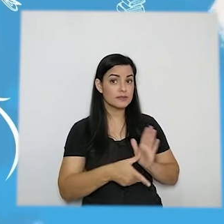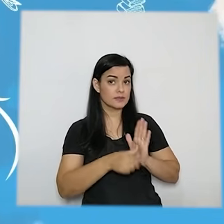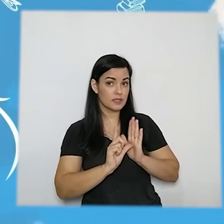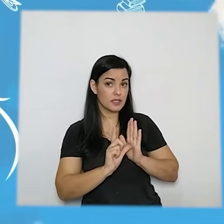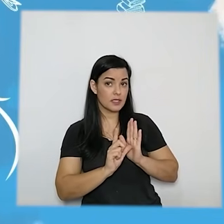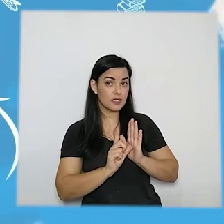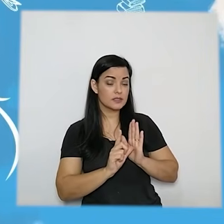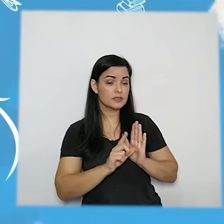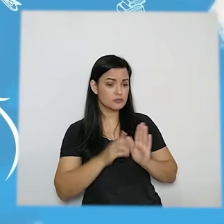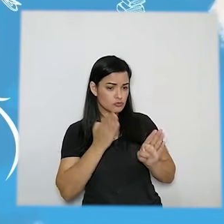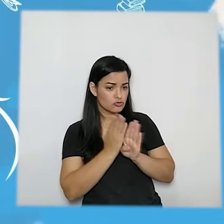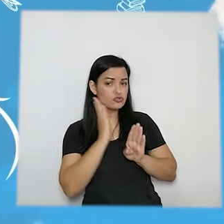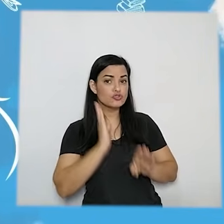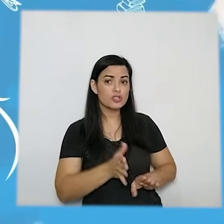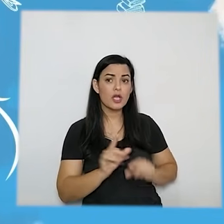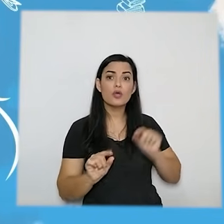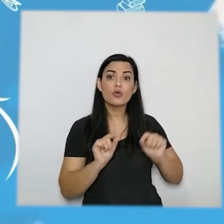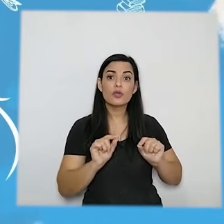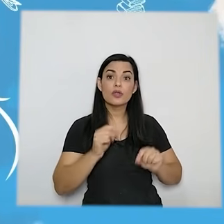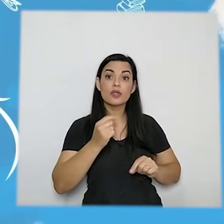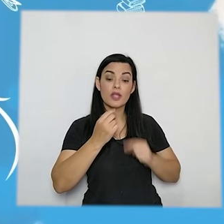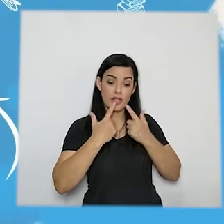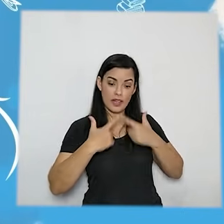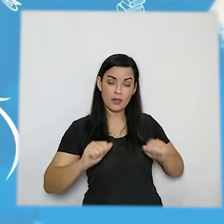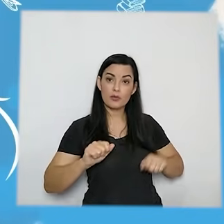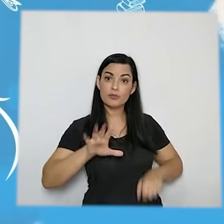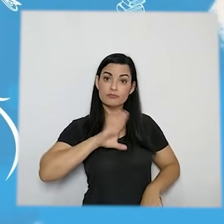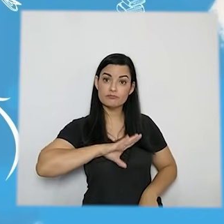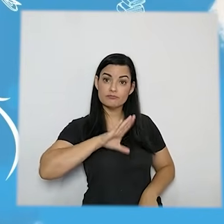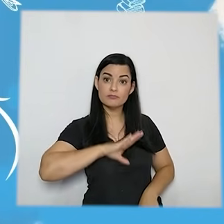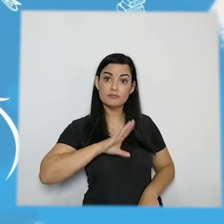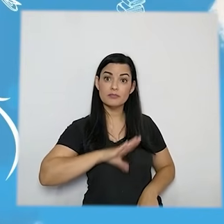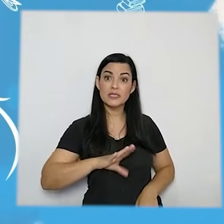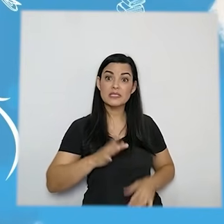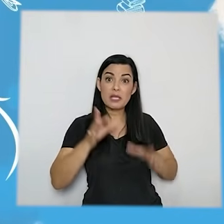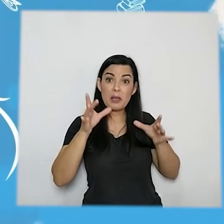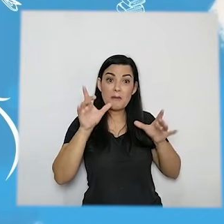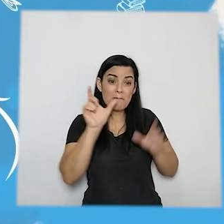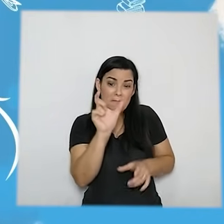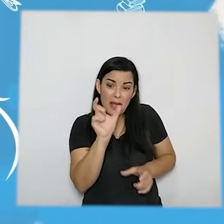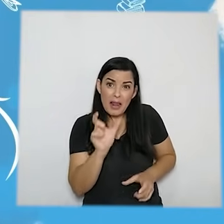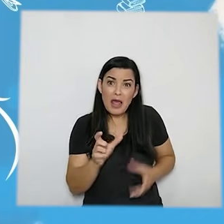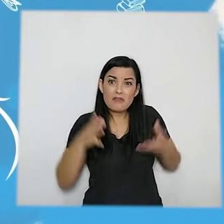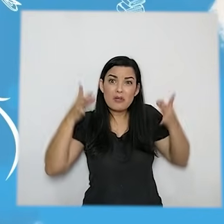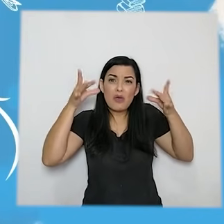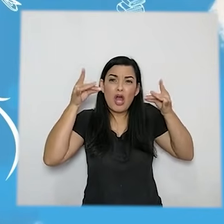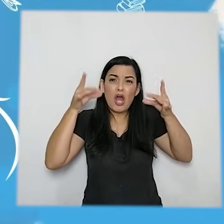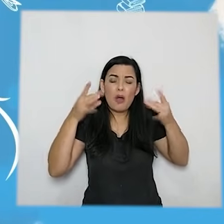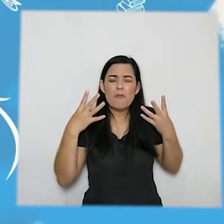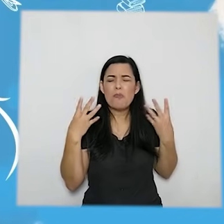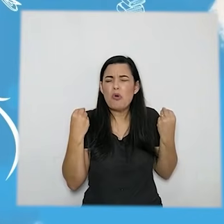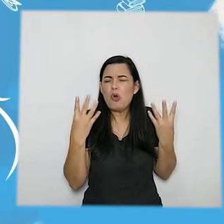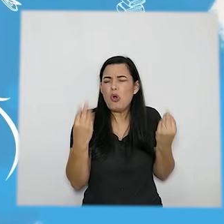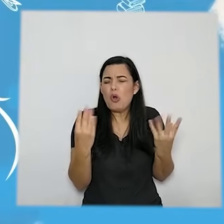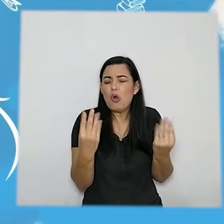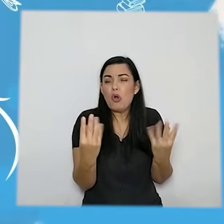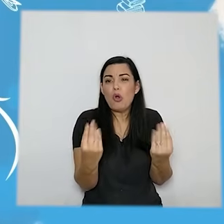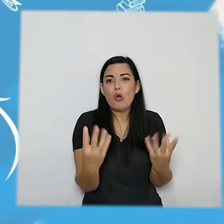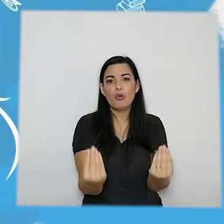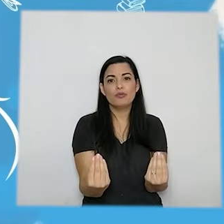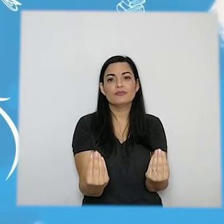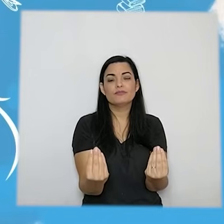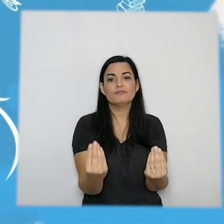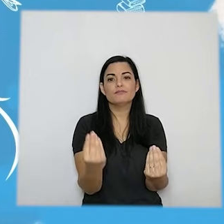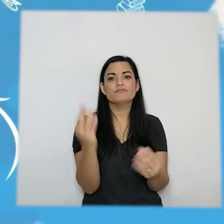língua portuguesa, ela é imensa. A quantidade de palavras que compõem a